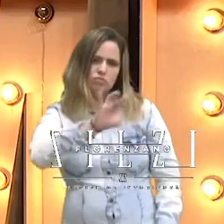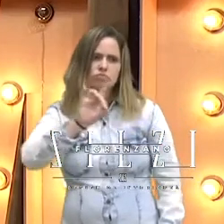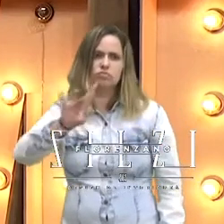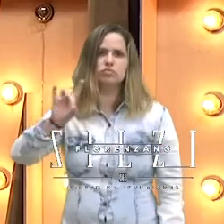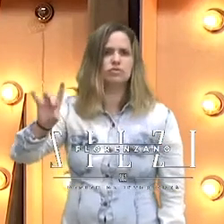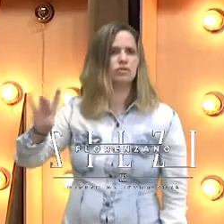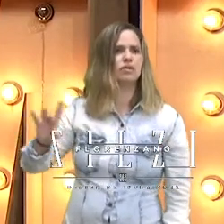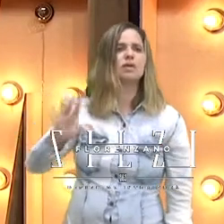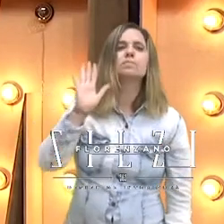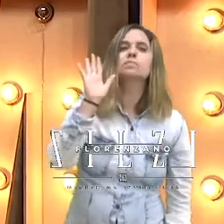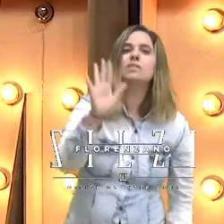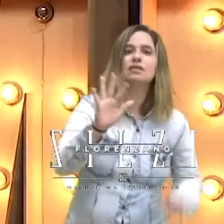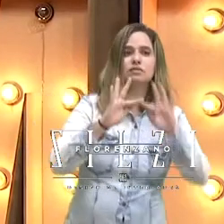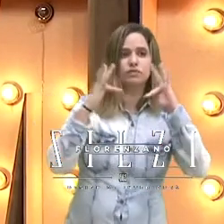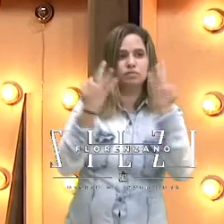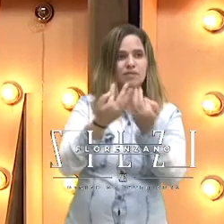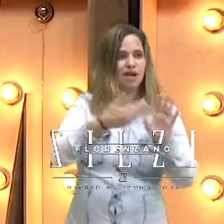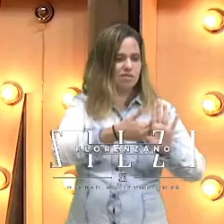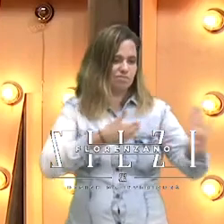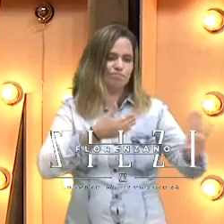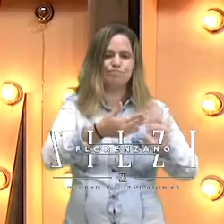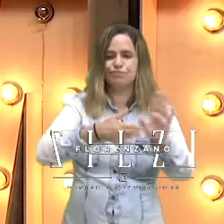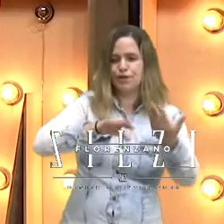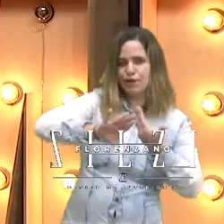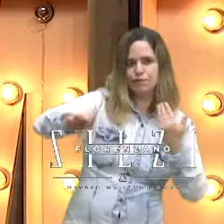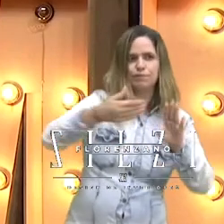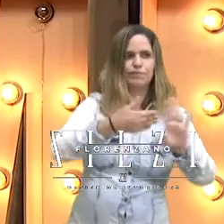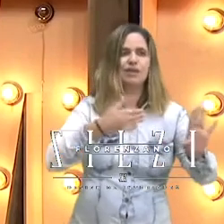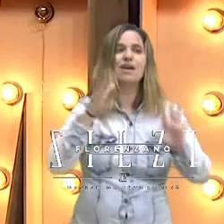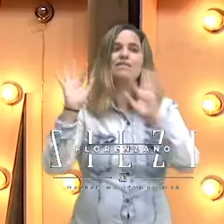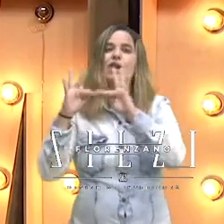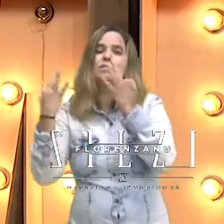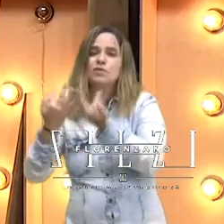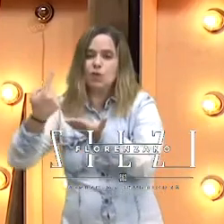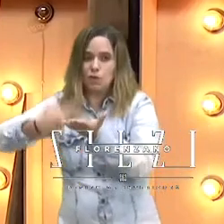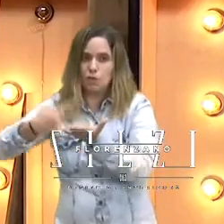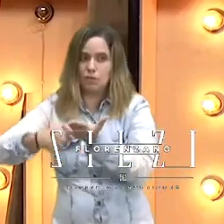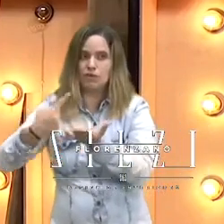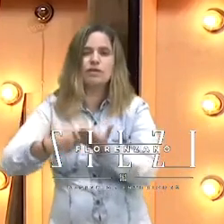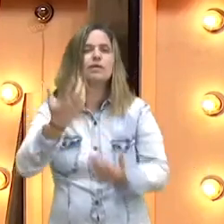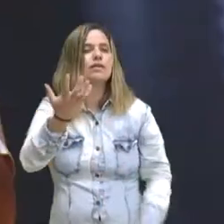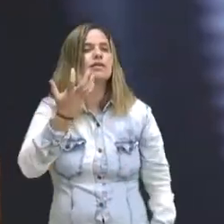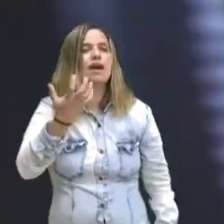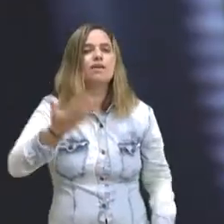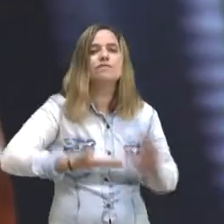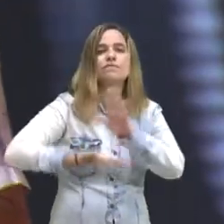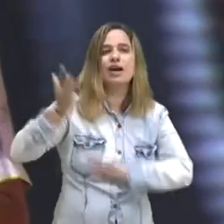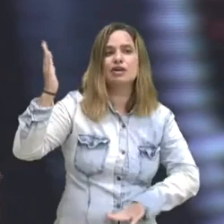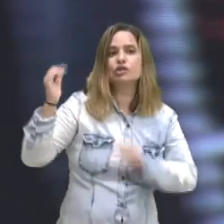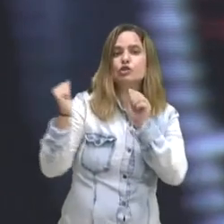fez? Nós queremos viajar juntos. O que nós podemos fazer como família? O que nós podemos fazer